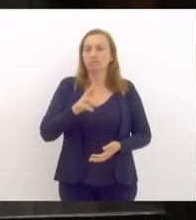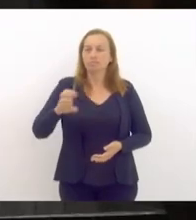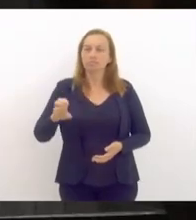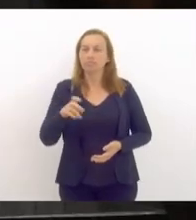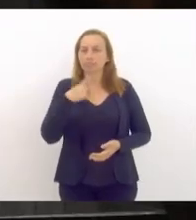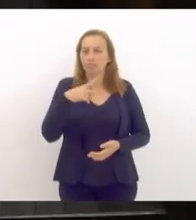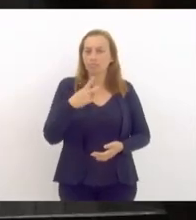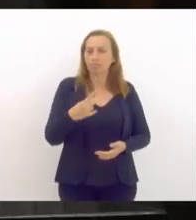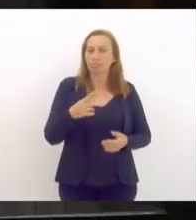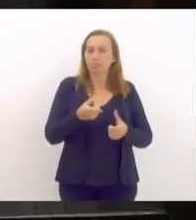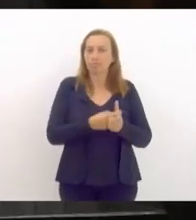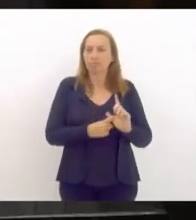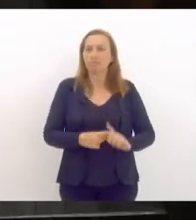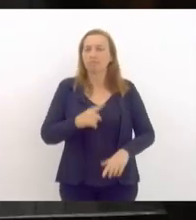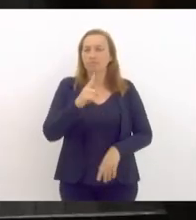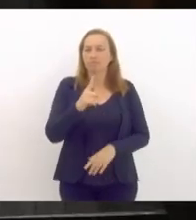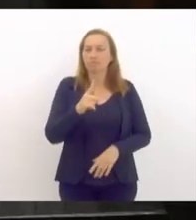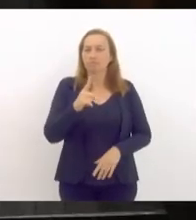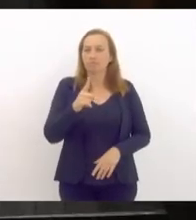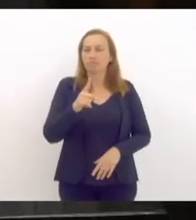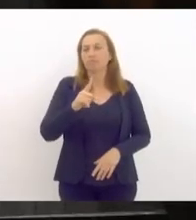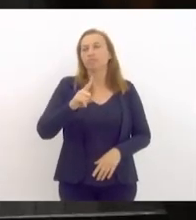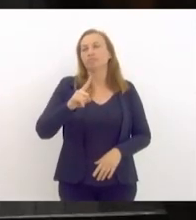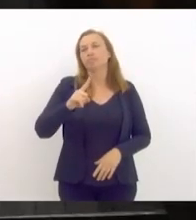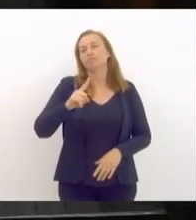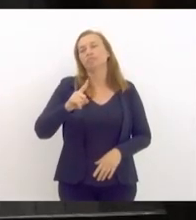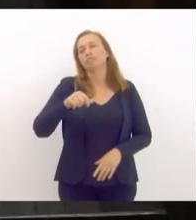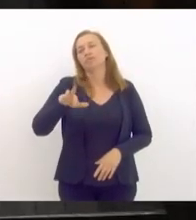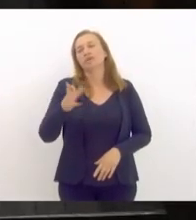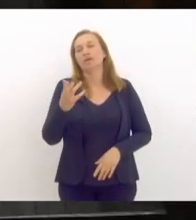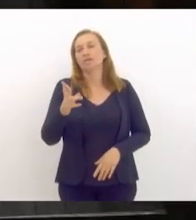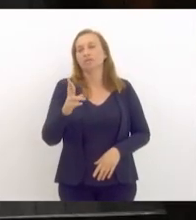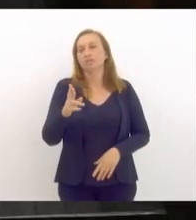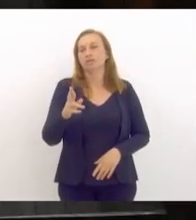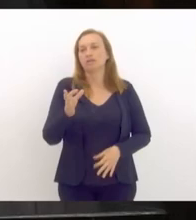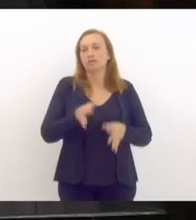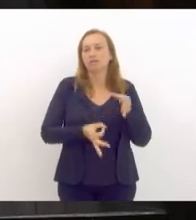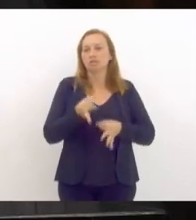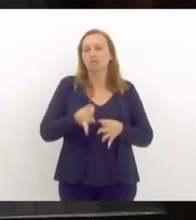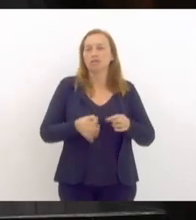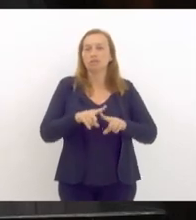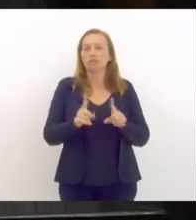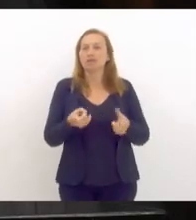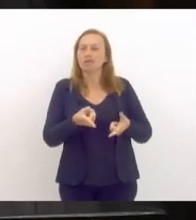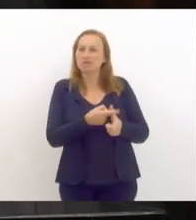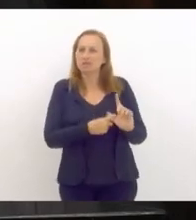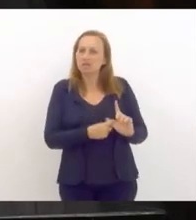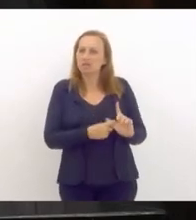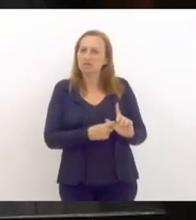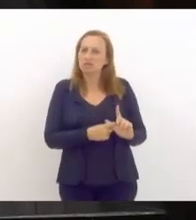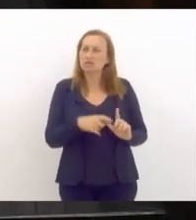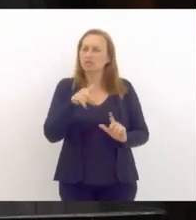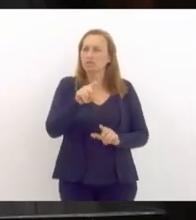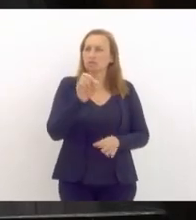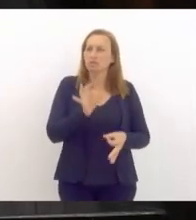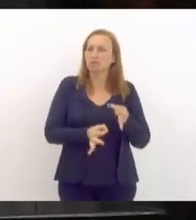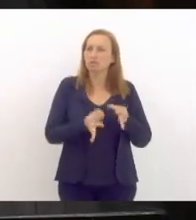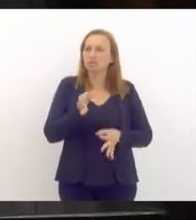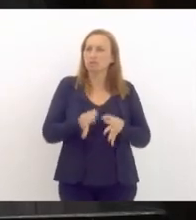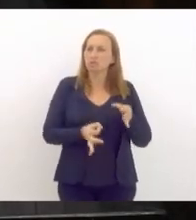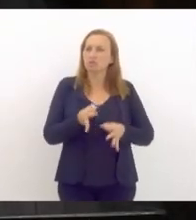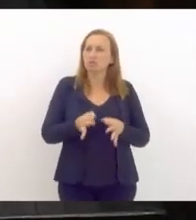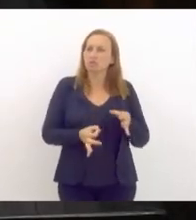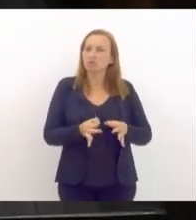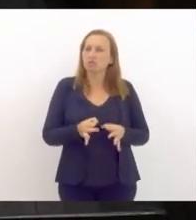de quase 1 bilhão de reais na justiça Só que essa dívida tem uma decisão judicial que